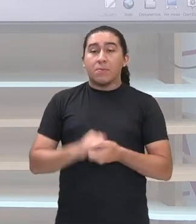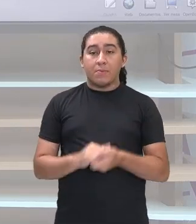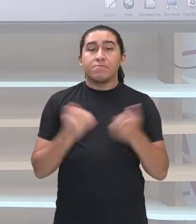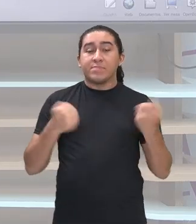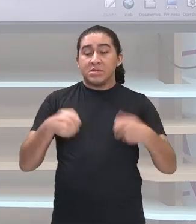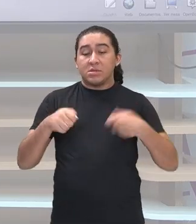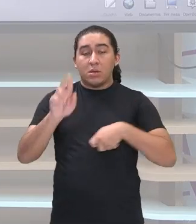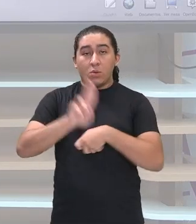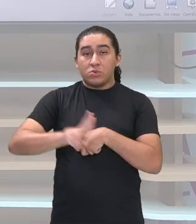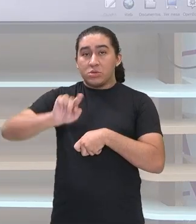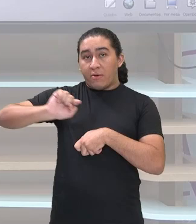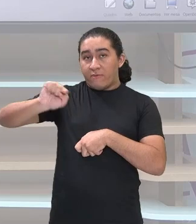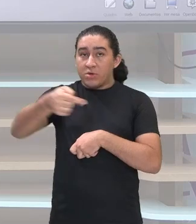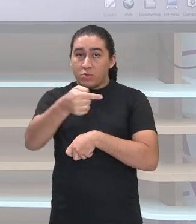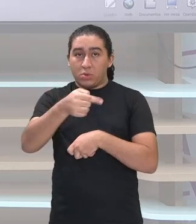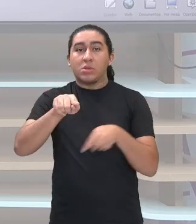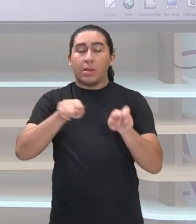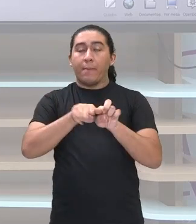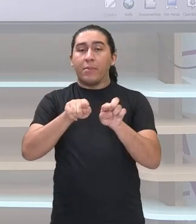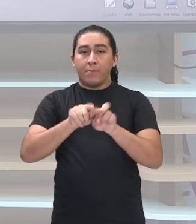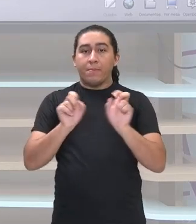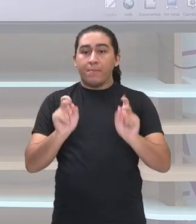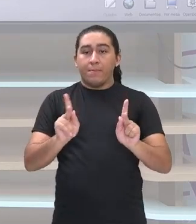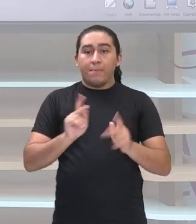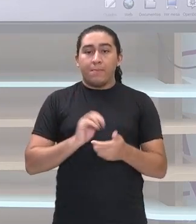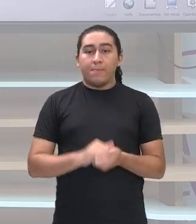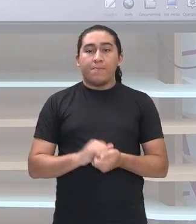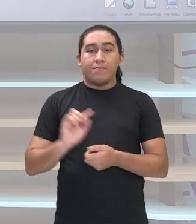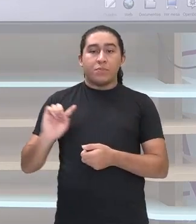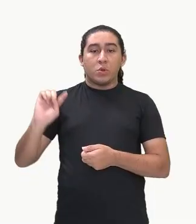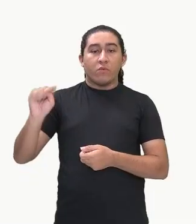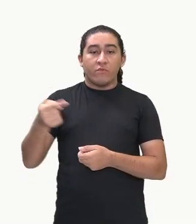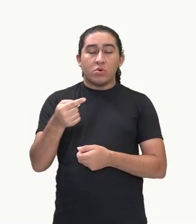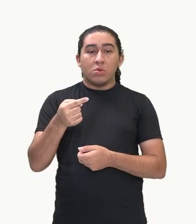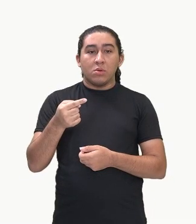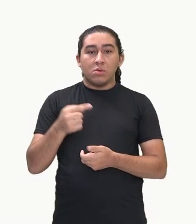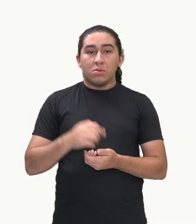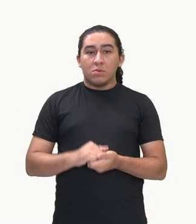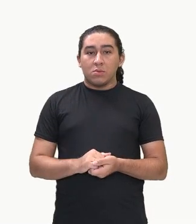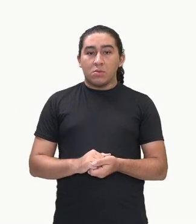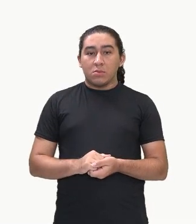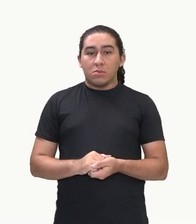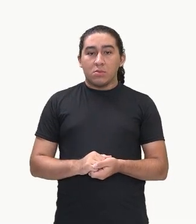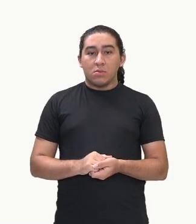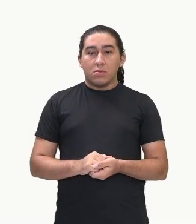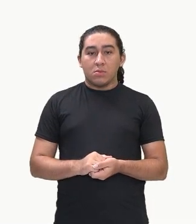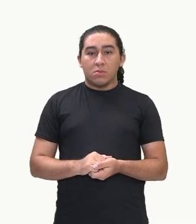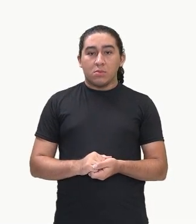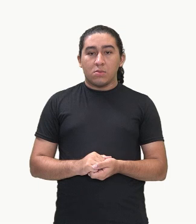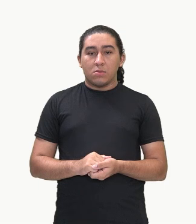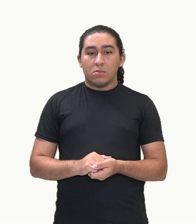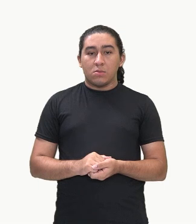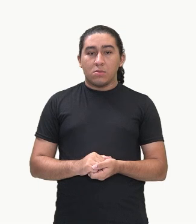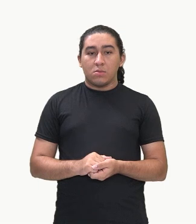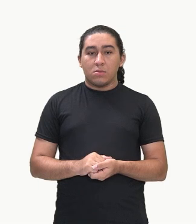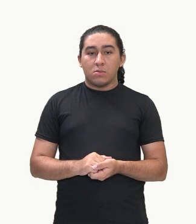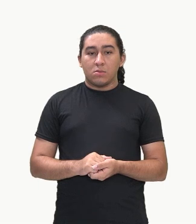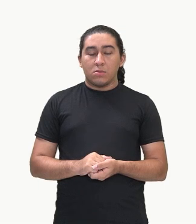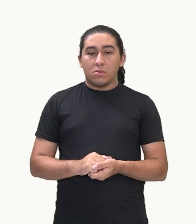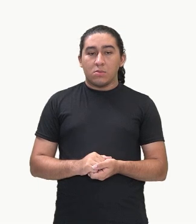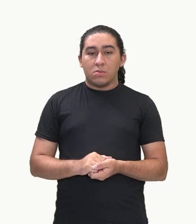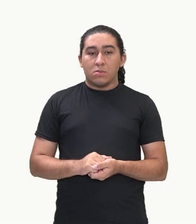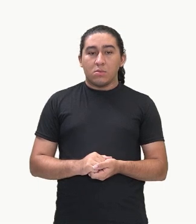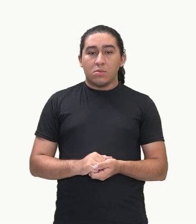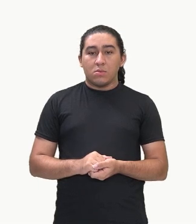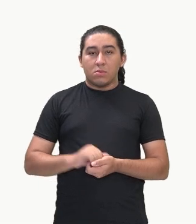vai utilizar a vírgula. Então, a vírgula, ela é, né,